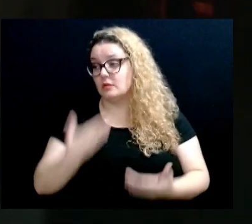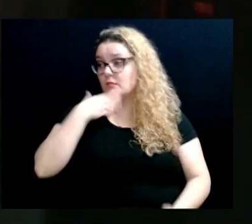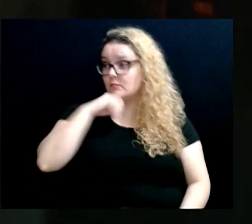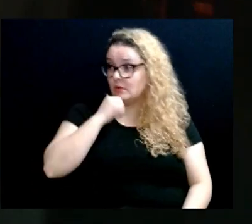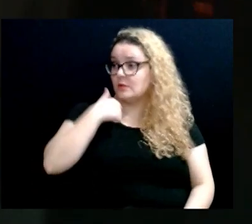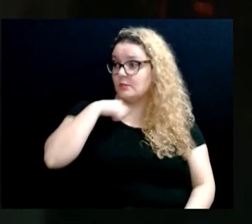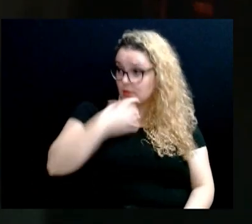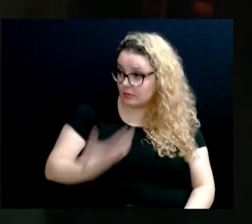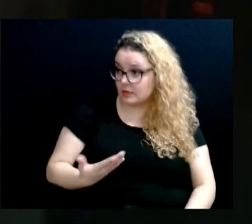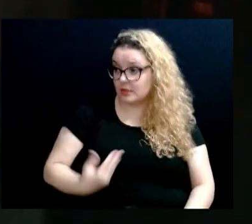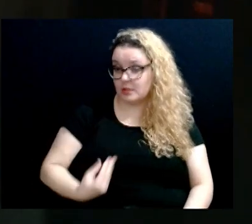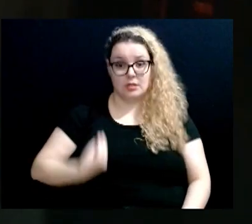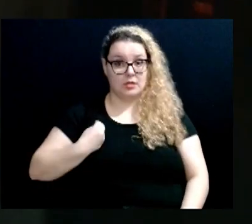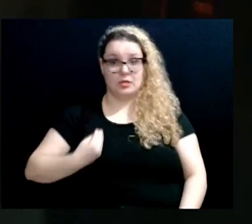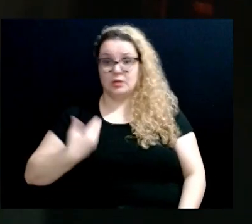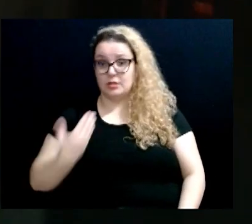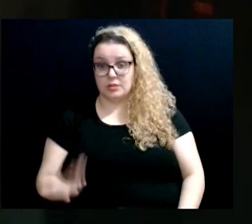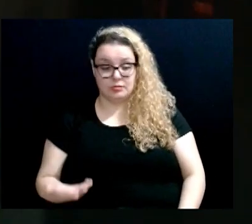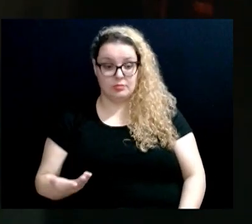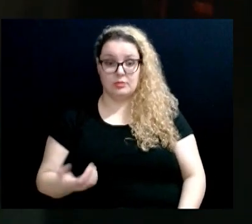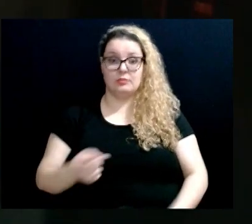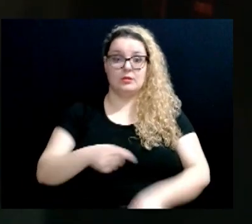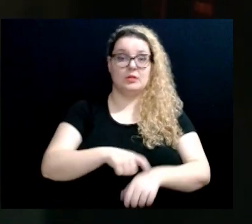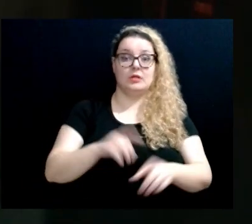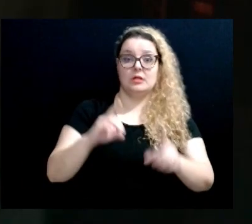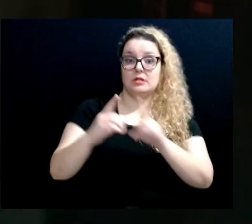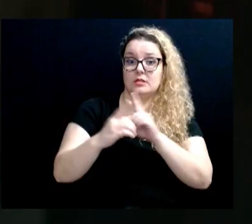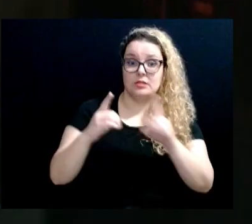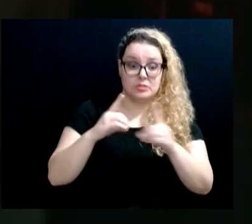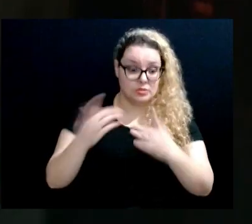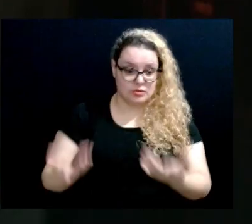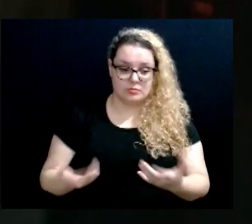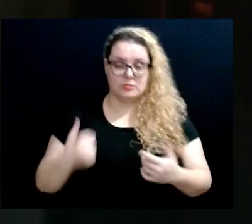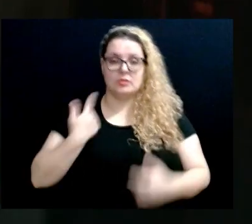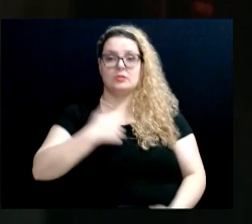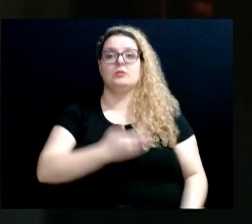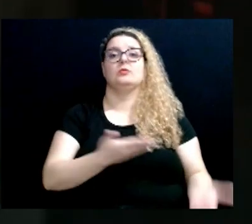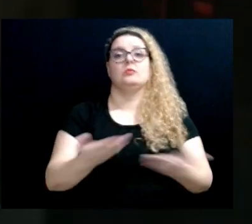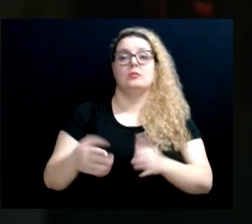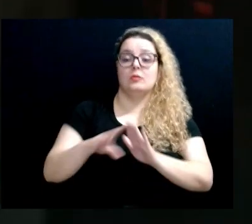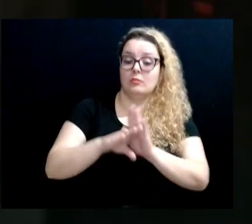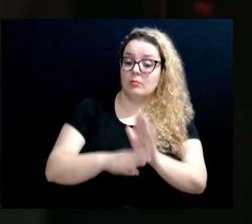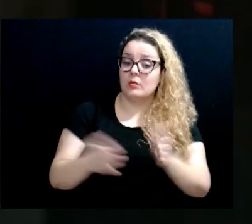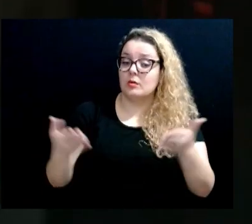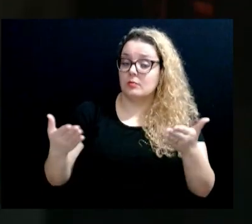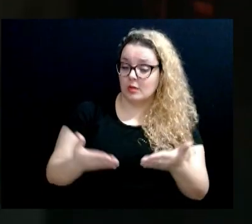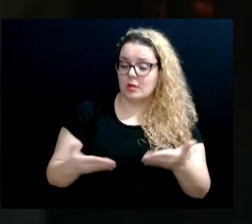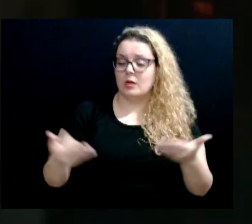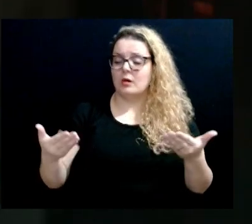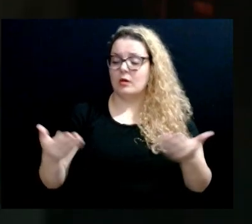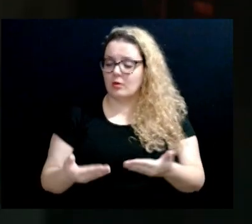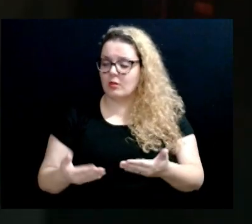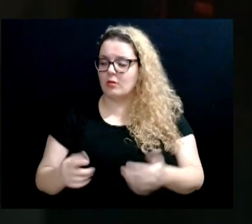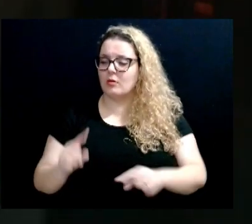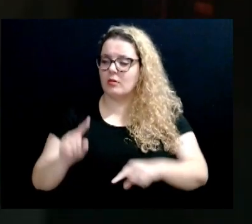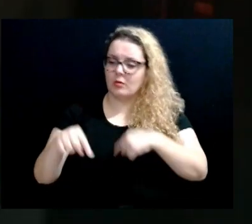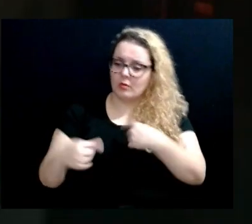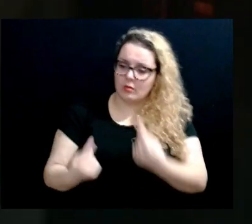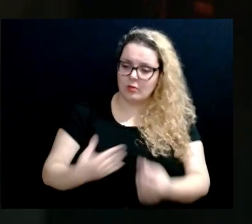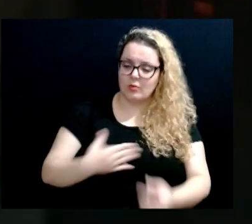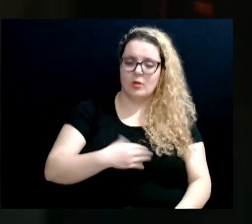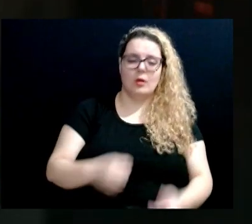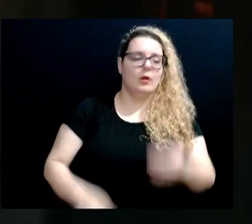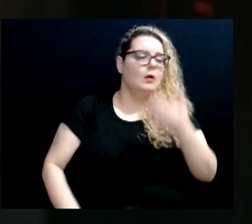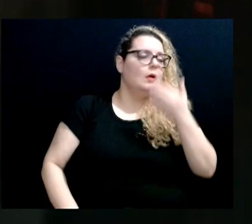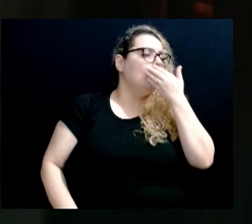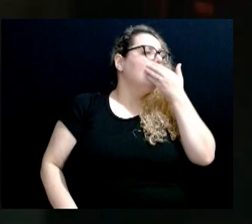nessa dinâmica que nós apresentamos aqui no programa hoje. Agora, outros filhos, eles, dependendo da situação